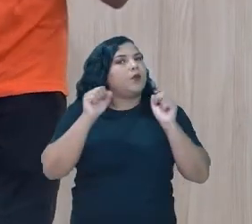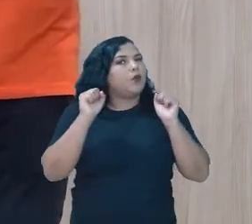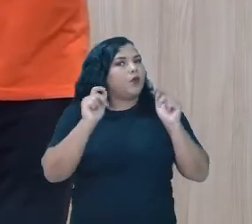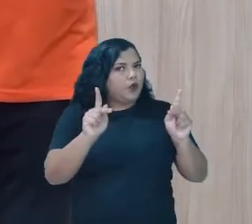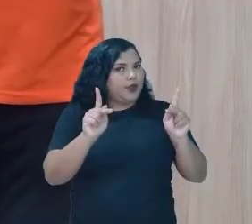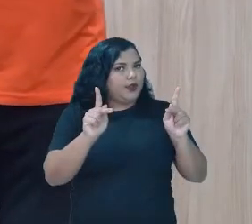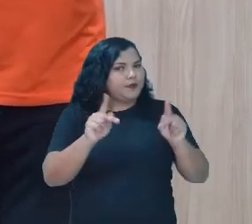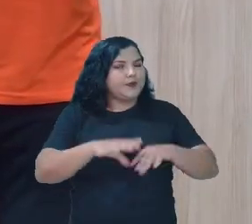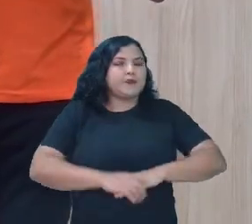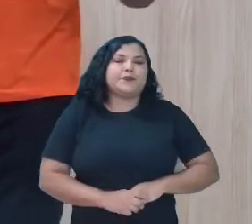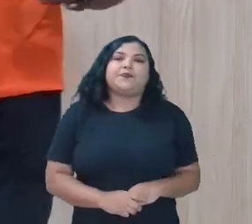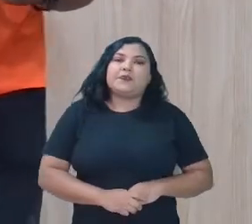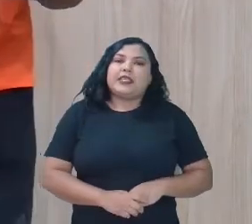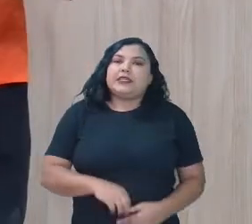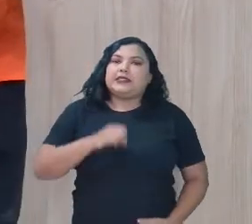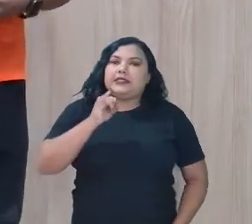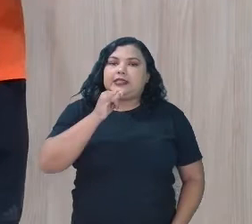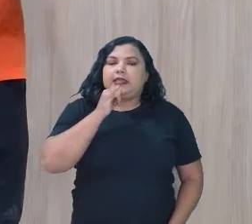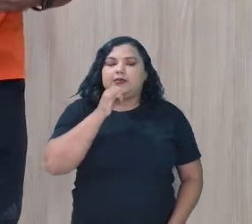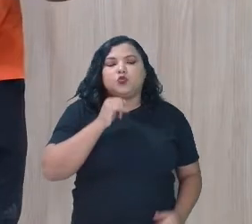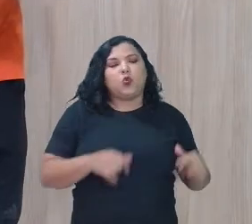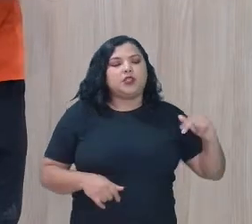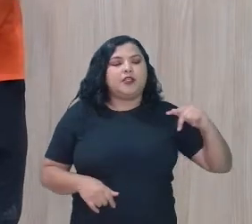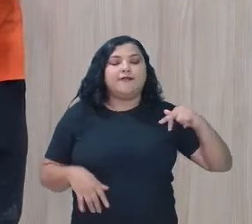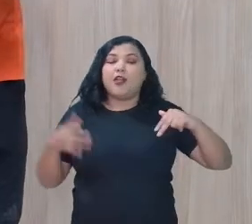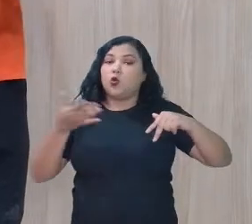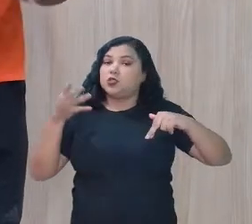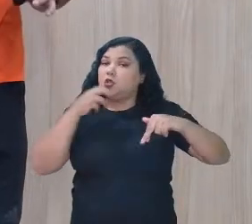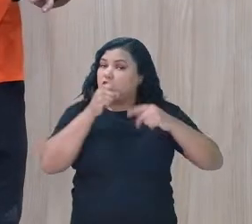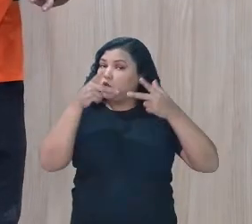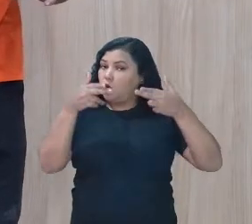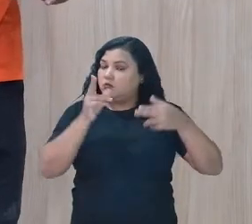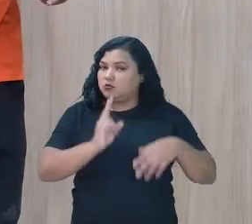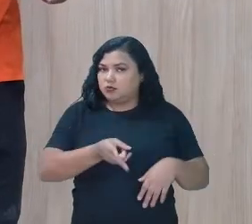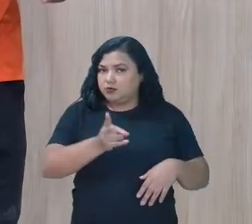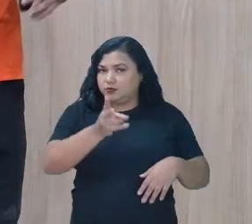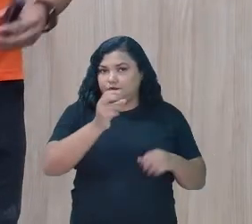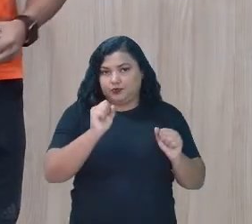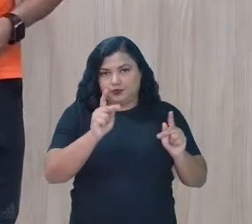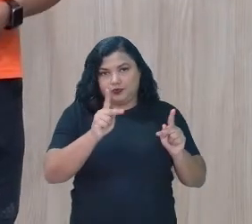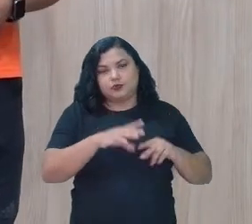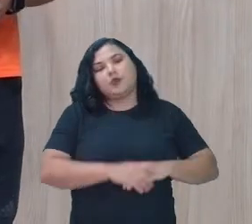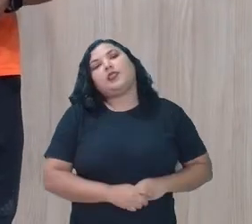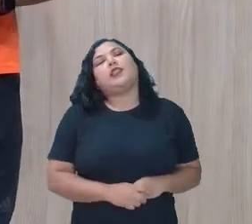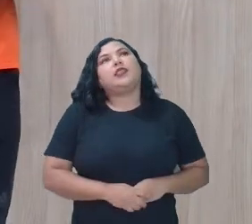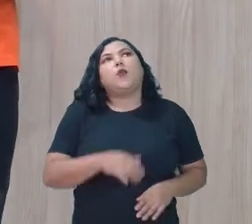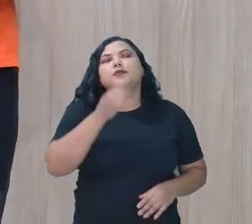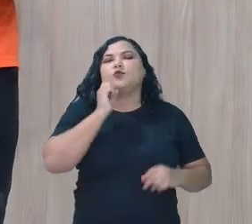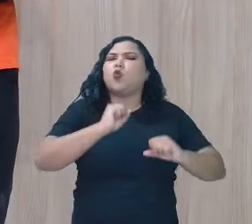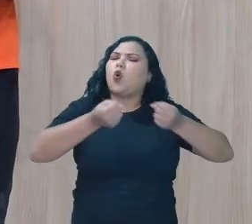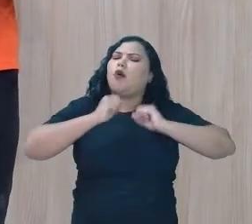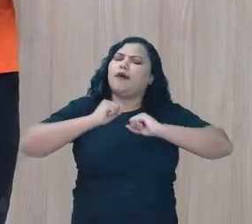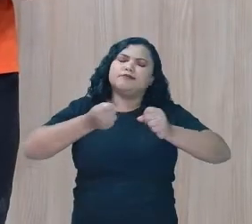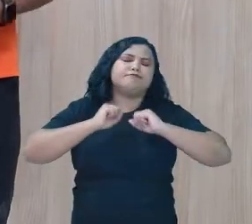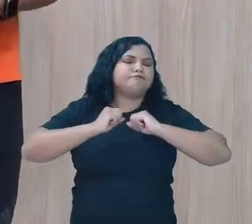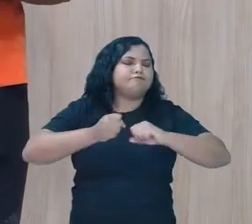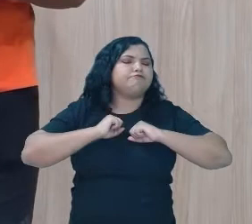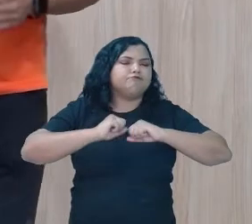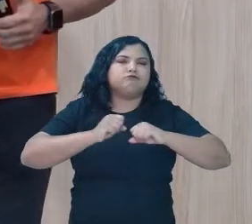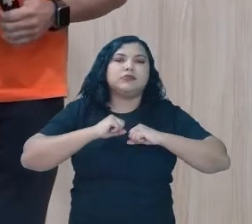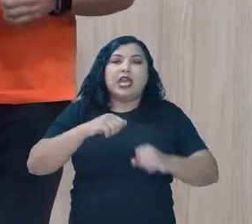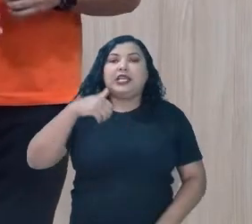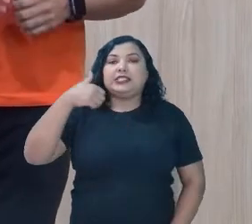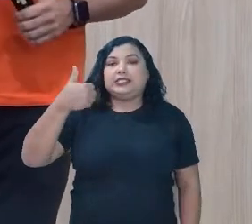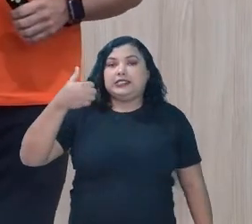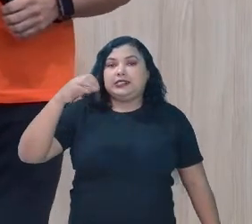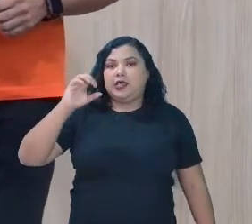ser aumentada, se eu estou andando na mesma velocidade sempre, certo? Então, vamos lá, eu estou correndo aqui a